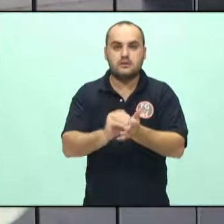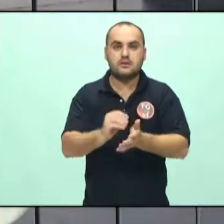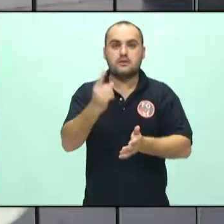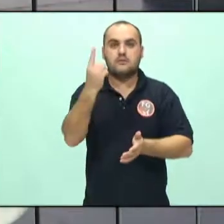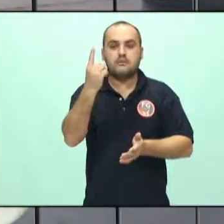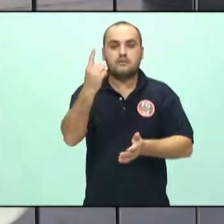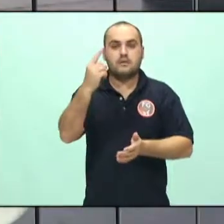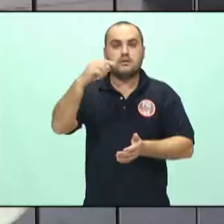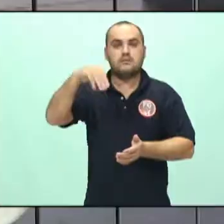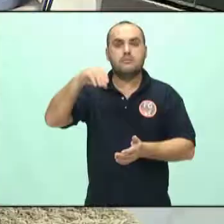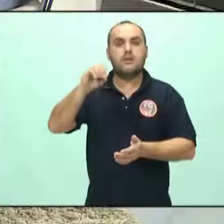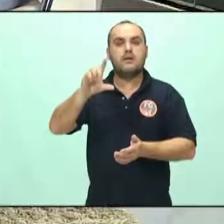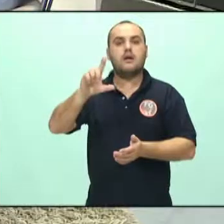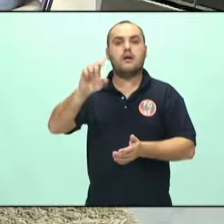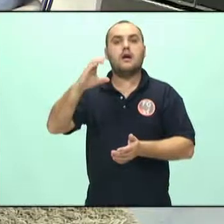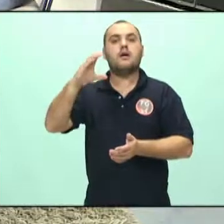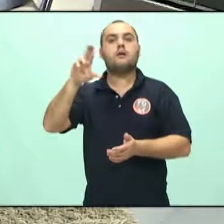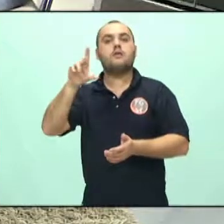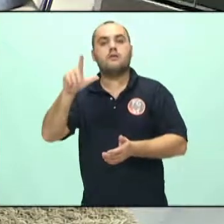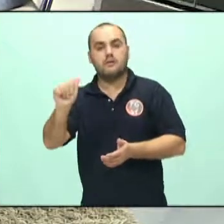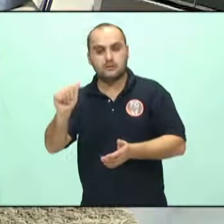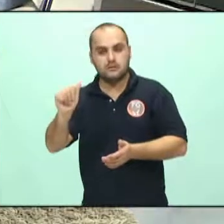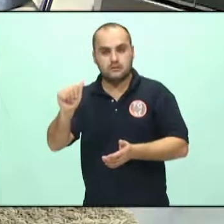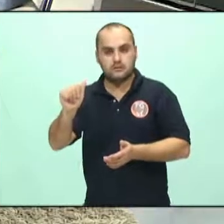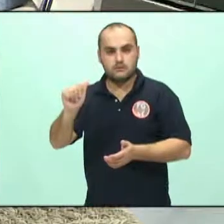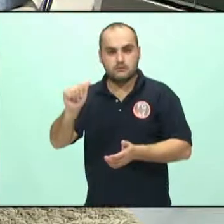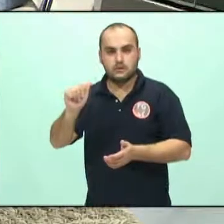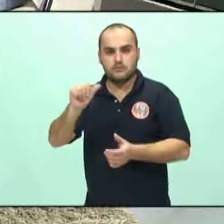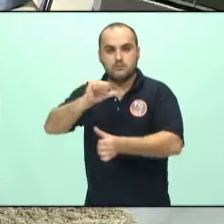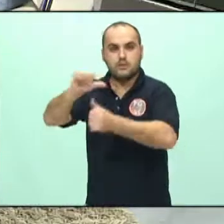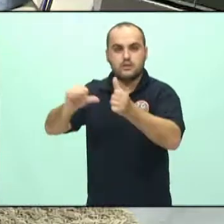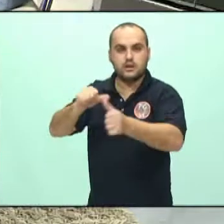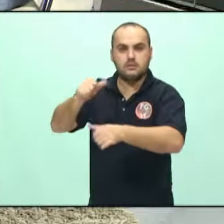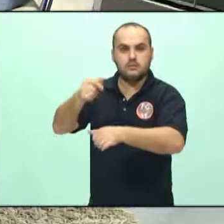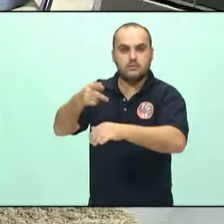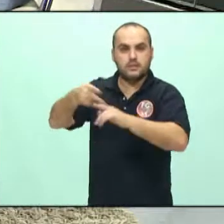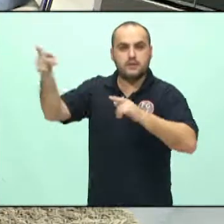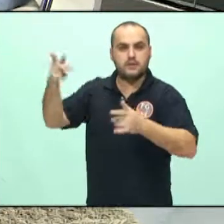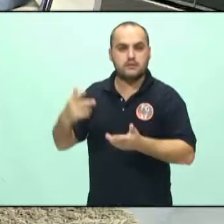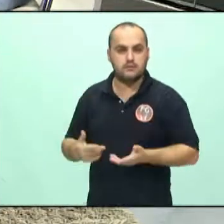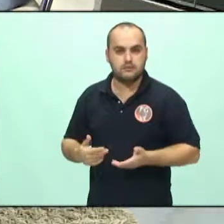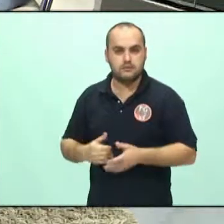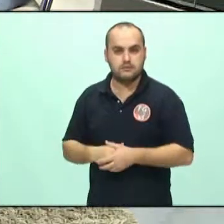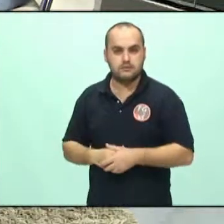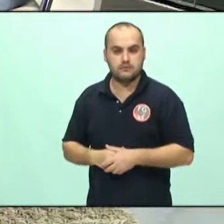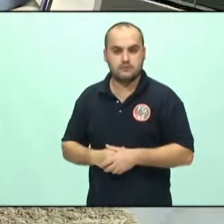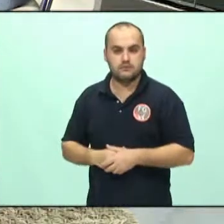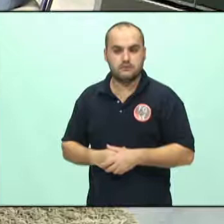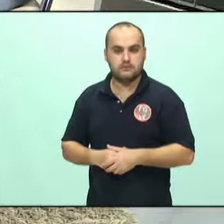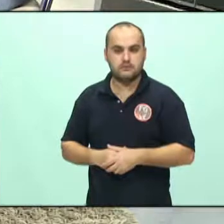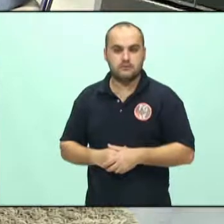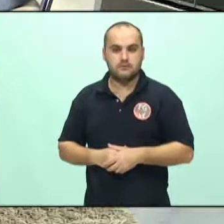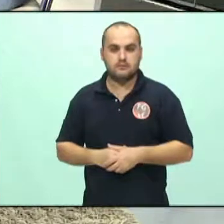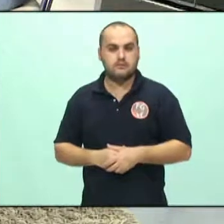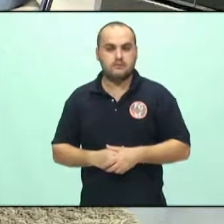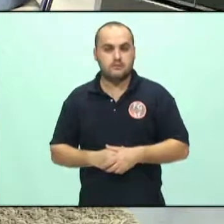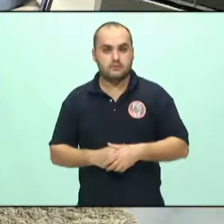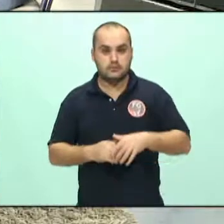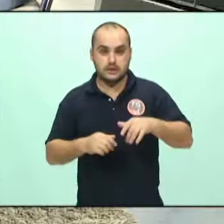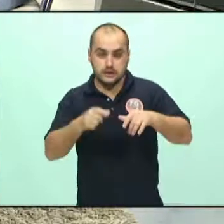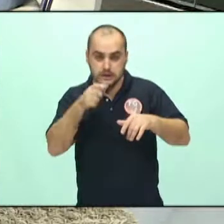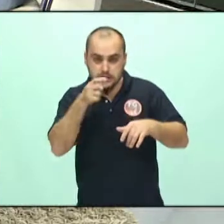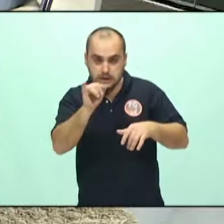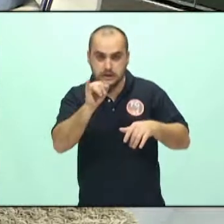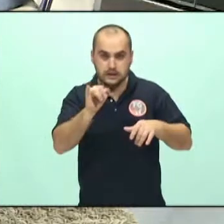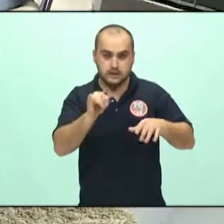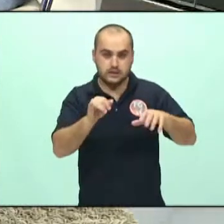virar plástico. Se você botar a margarina e botar um monte de bosta, vai encher de mosca,